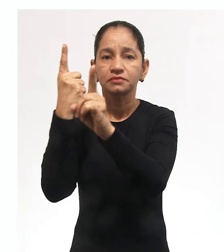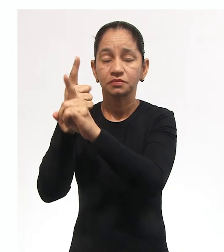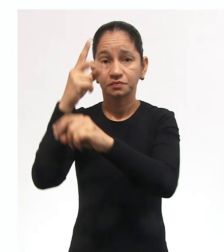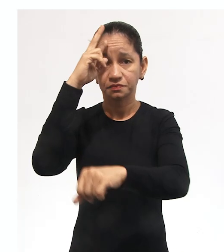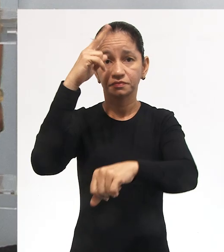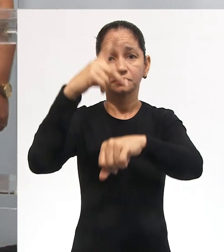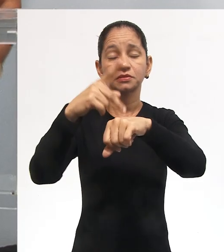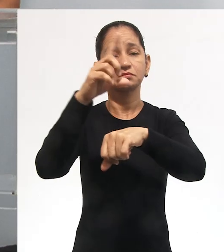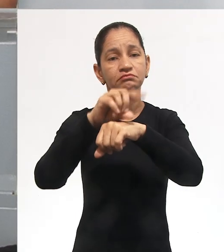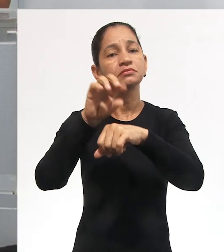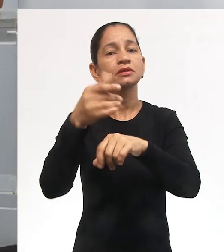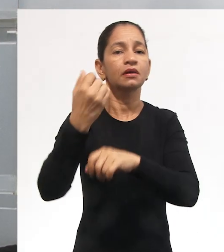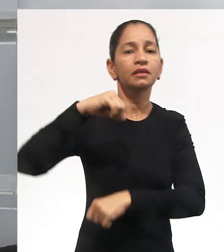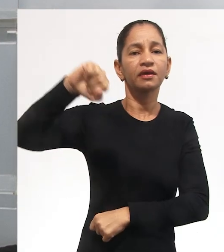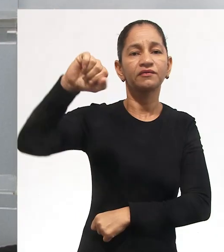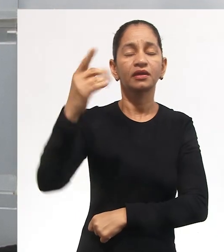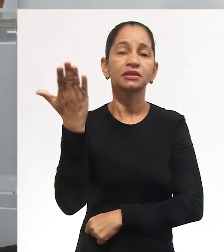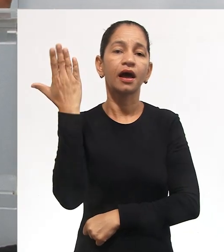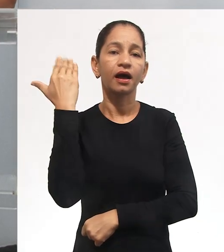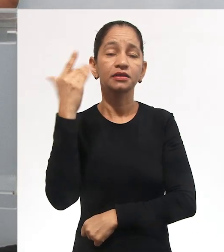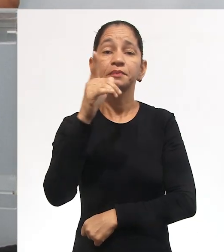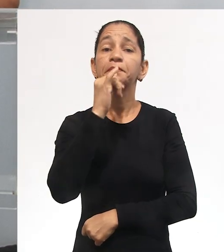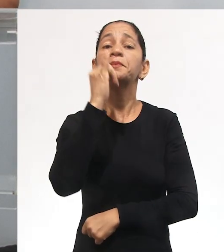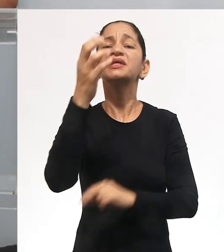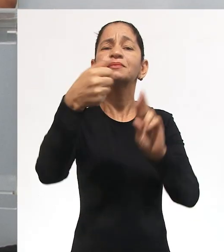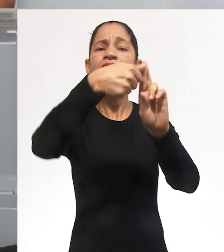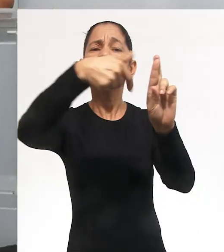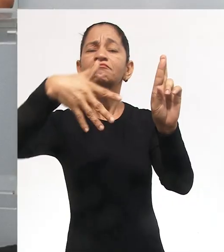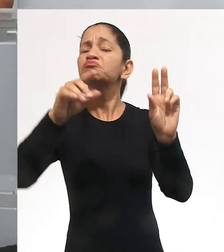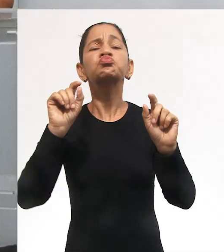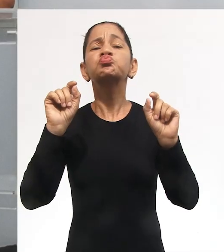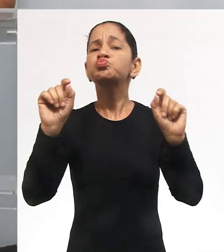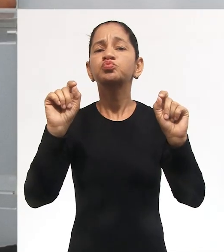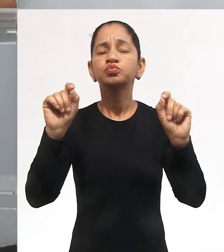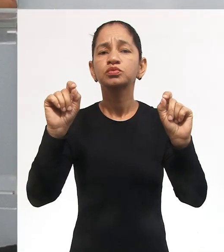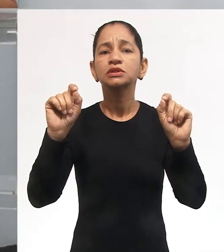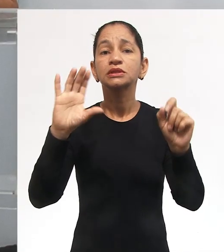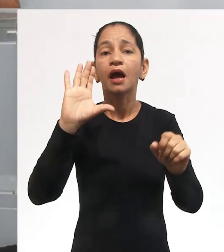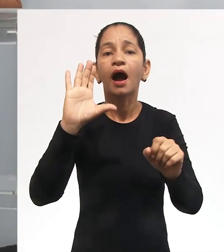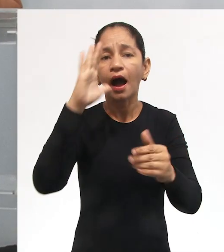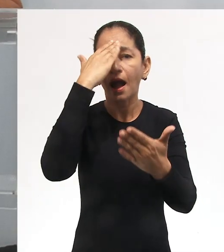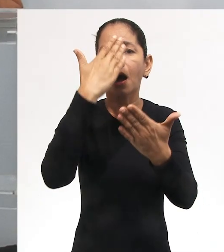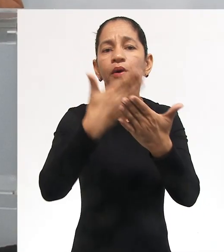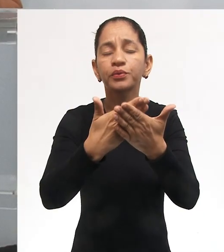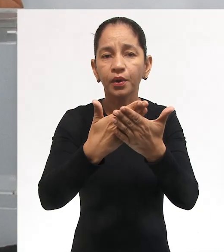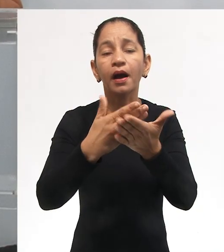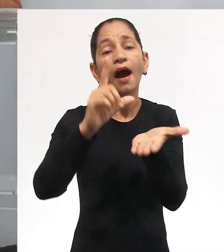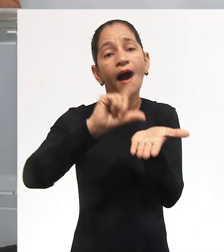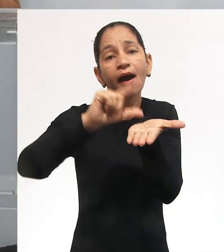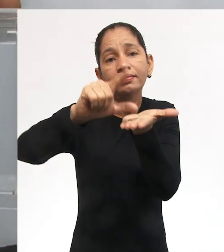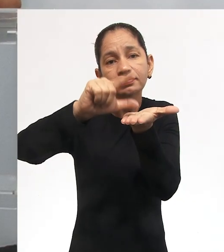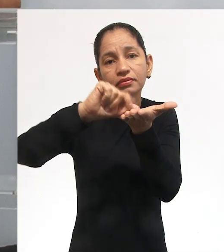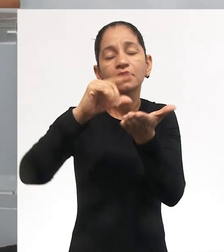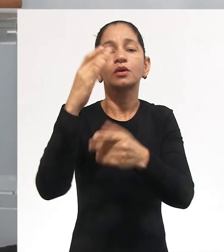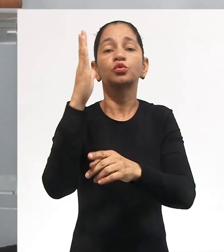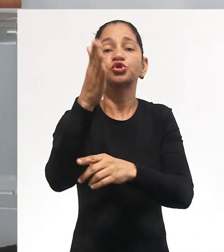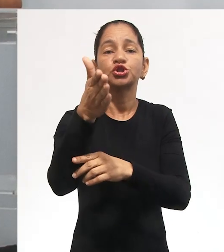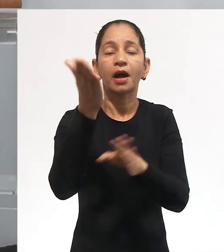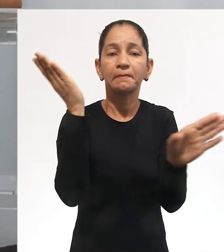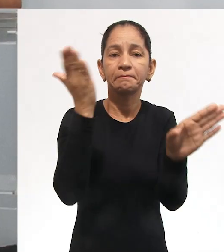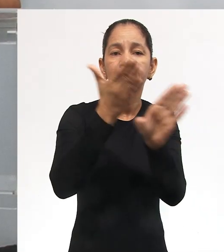da ABNT para referência. Que seriam essas fontes confiáveis, né? São artigos científicos